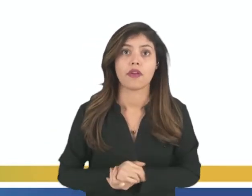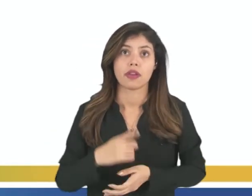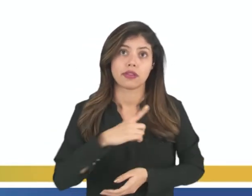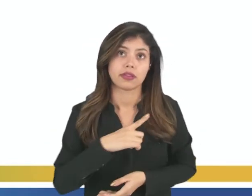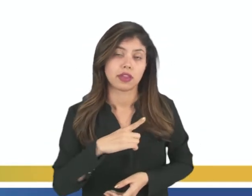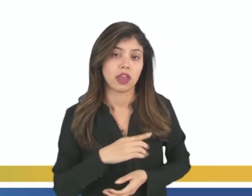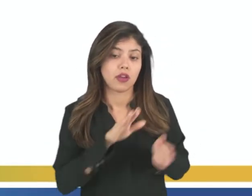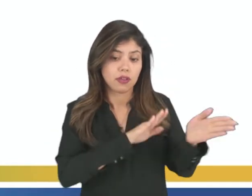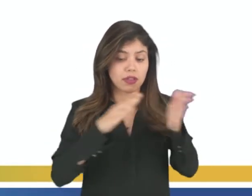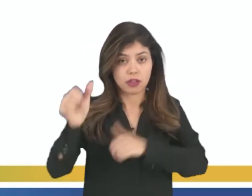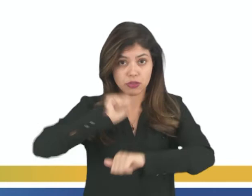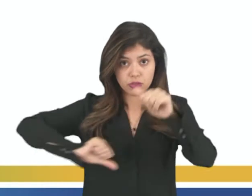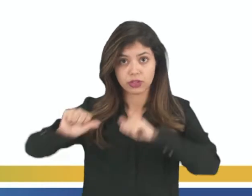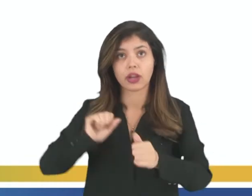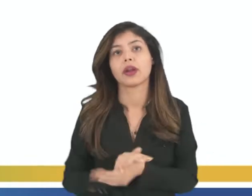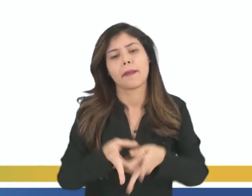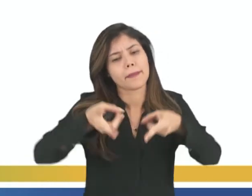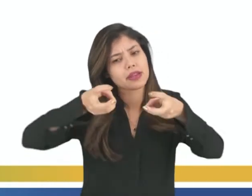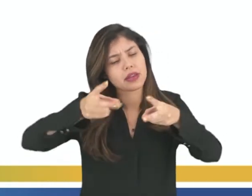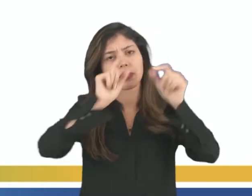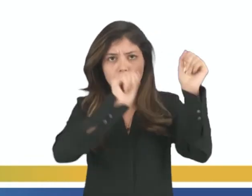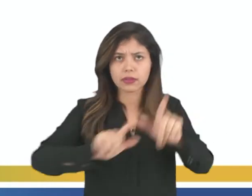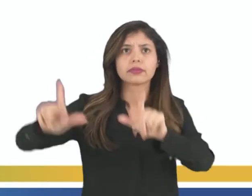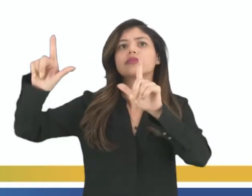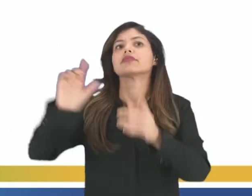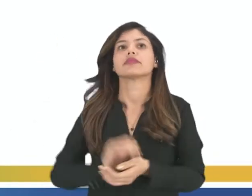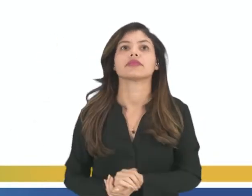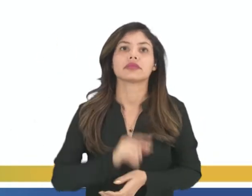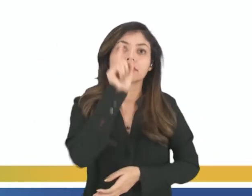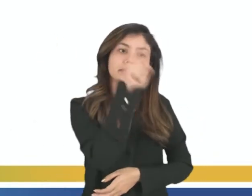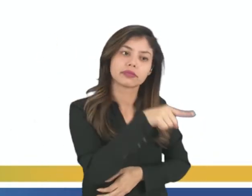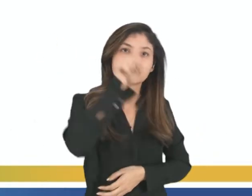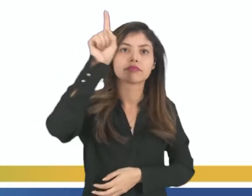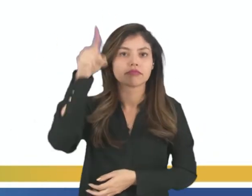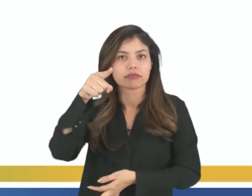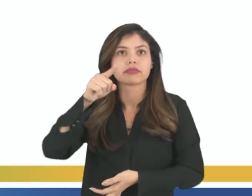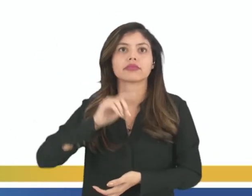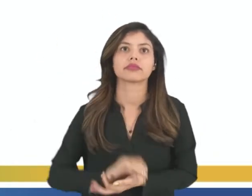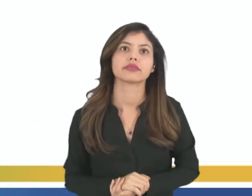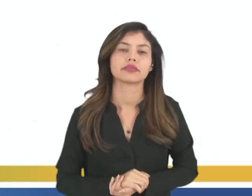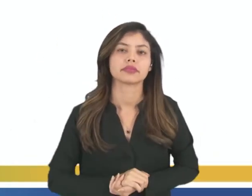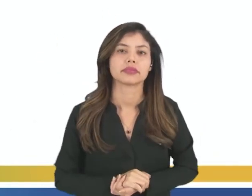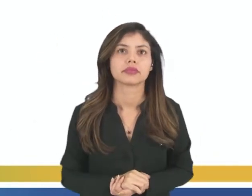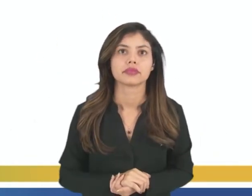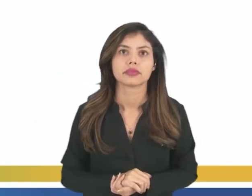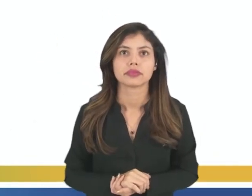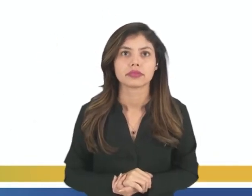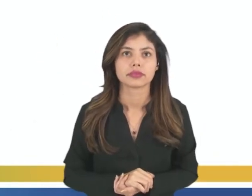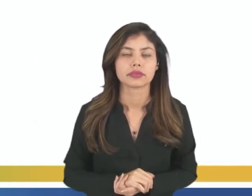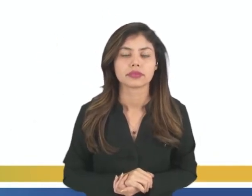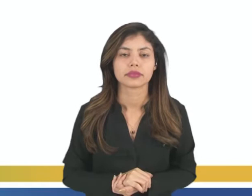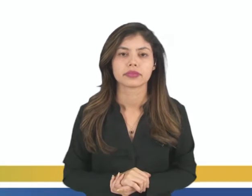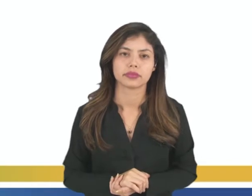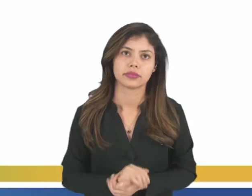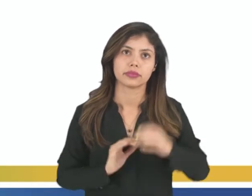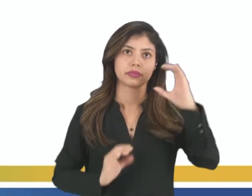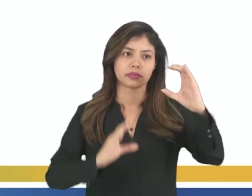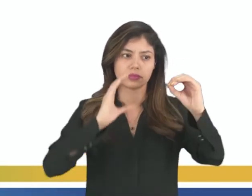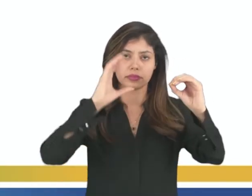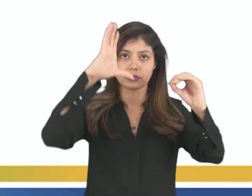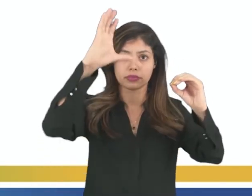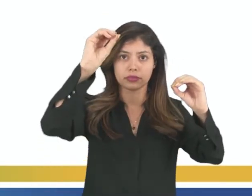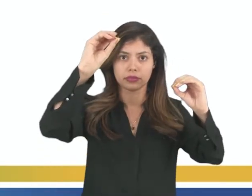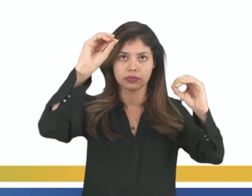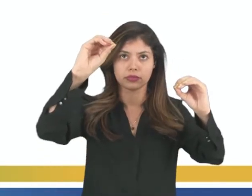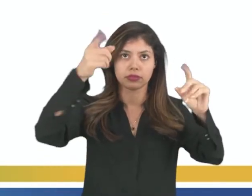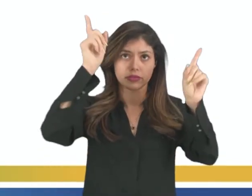estejam em lados contrários. Perceba na tela que eu cortei monóxido de carbono no reagente e monóxido de carbono no